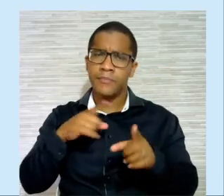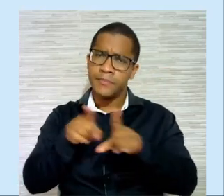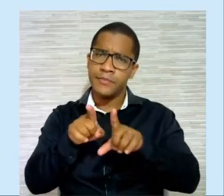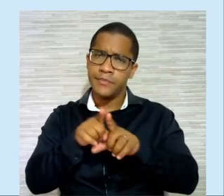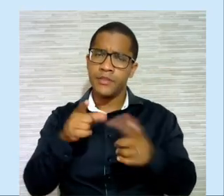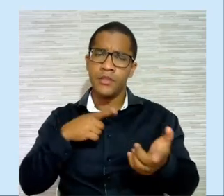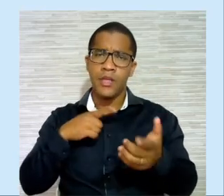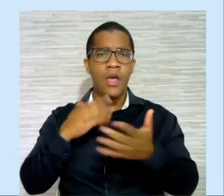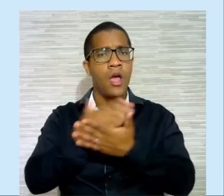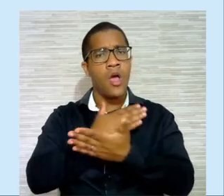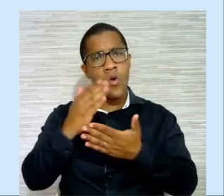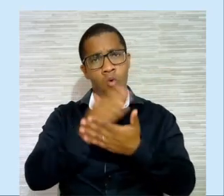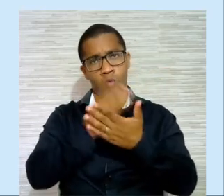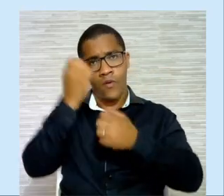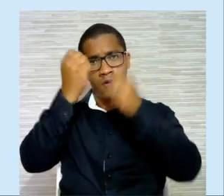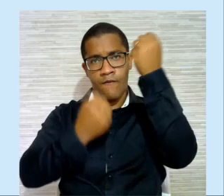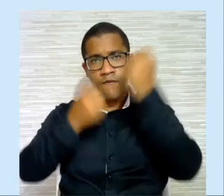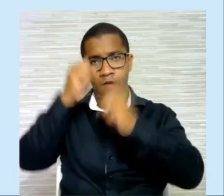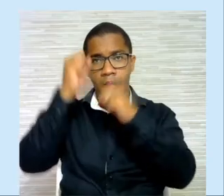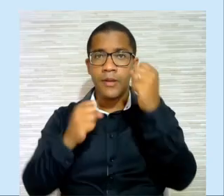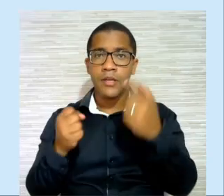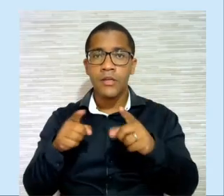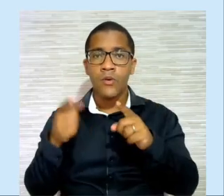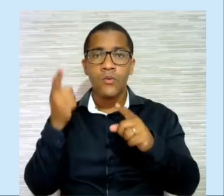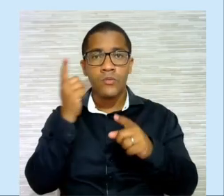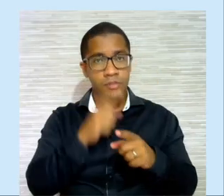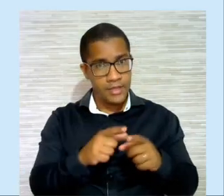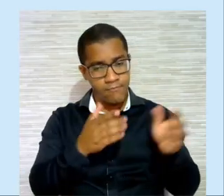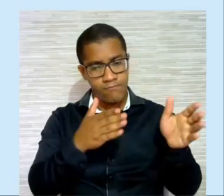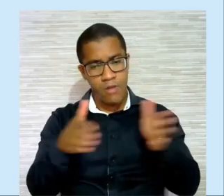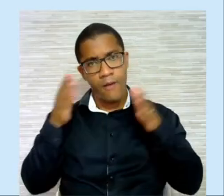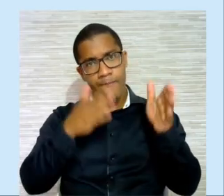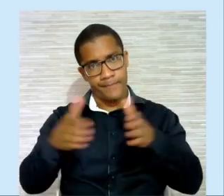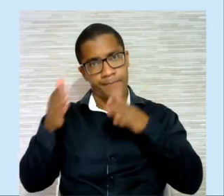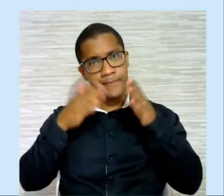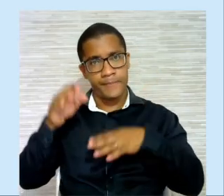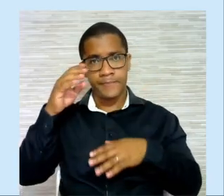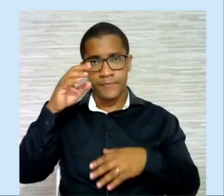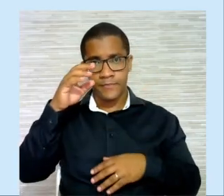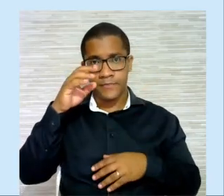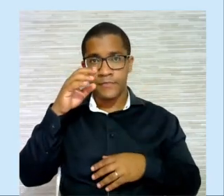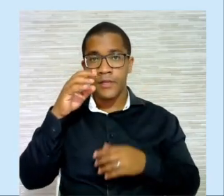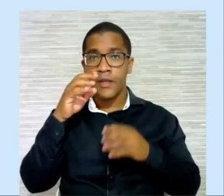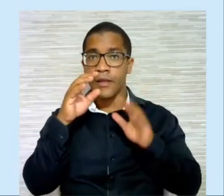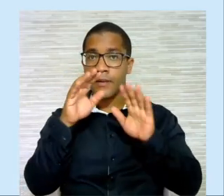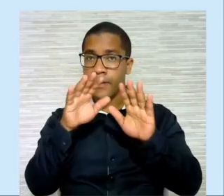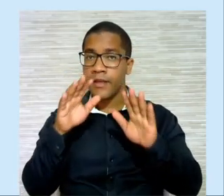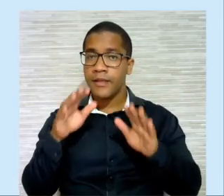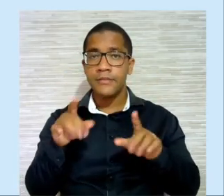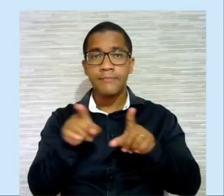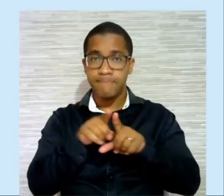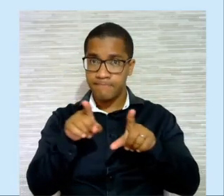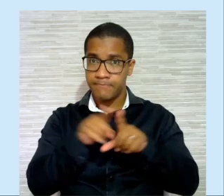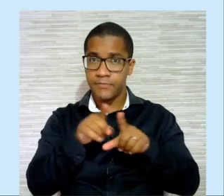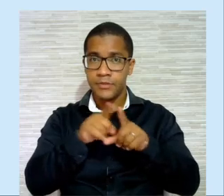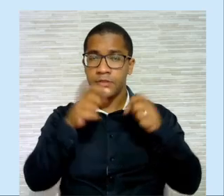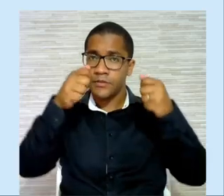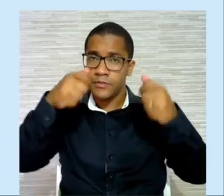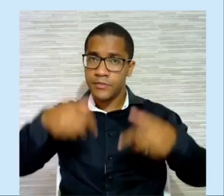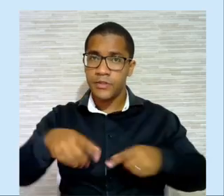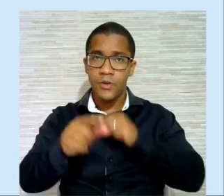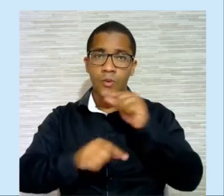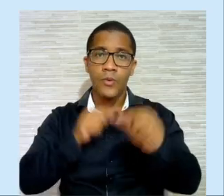alguns recursos industriais para conseguir produzir. Ok? Vamos lá. Existe também, como a gente está falando